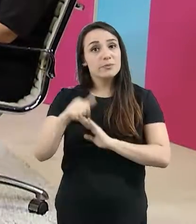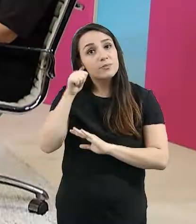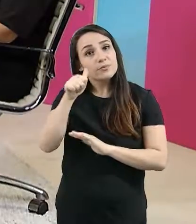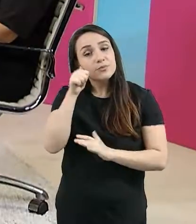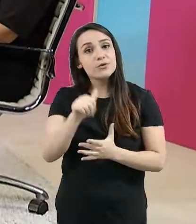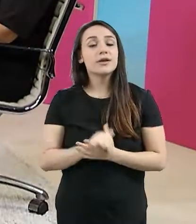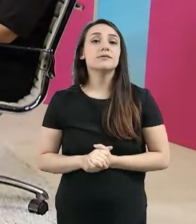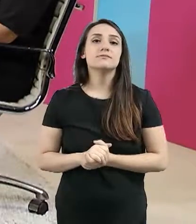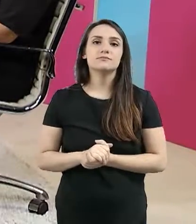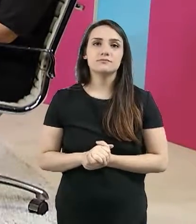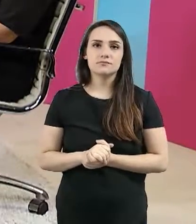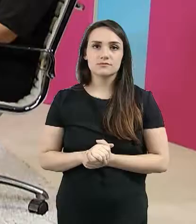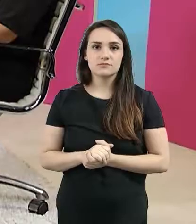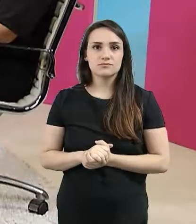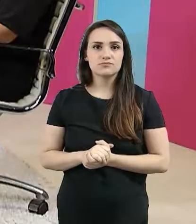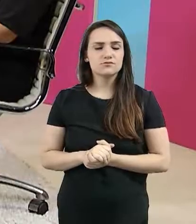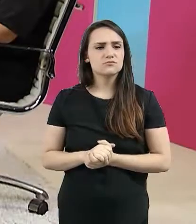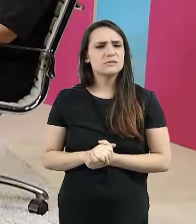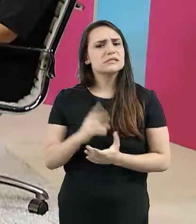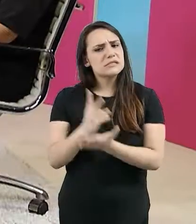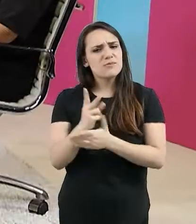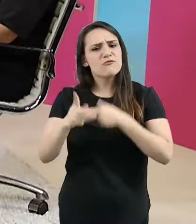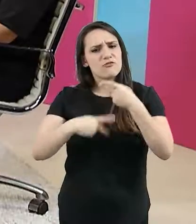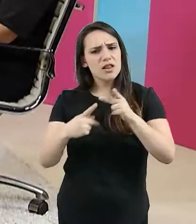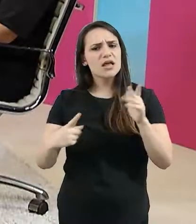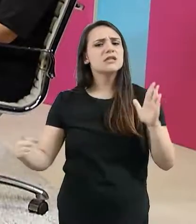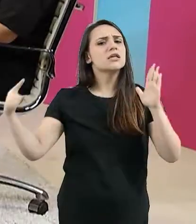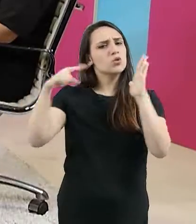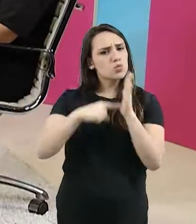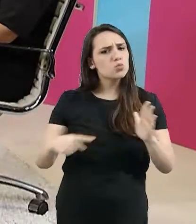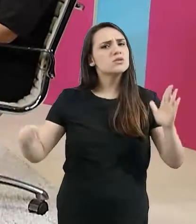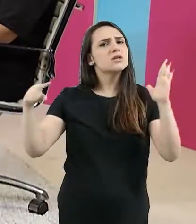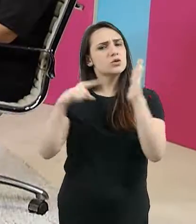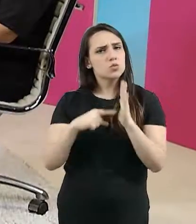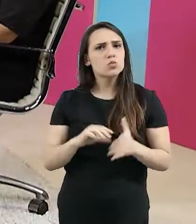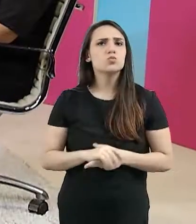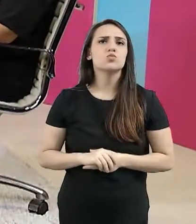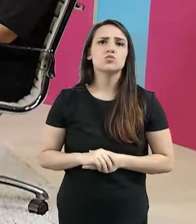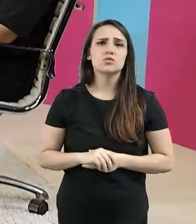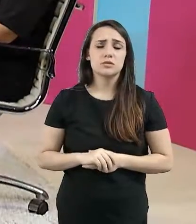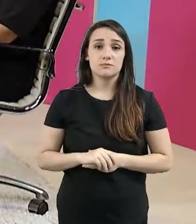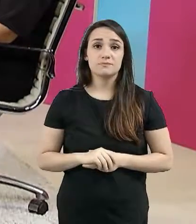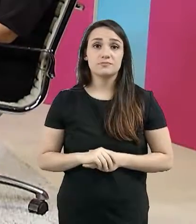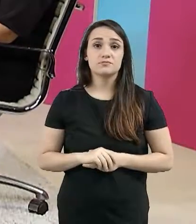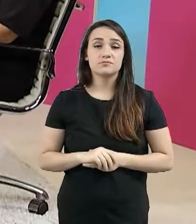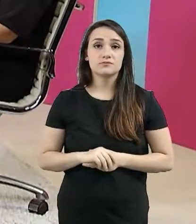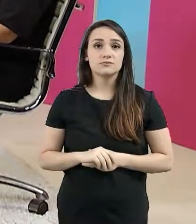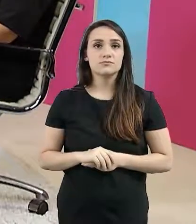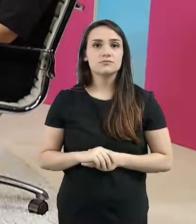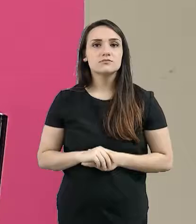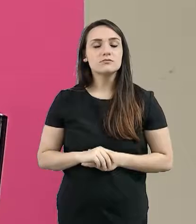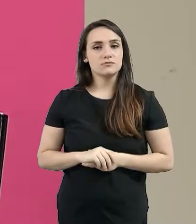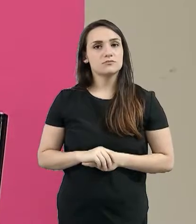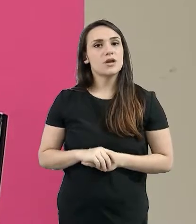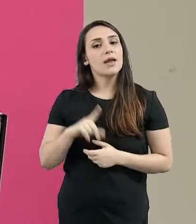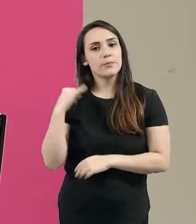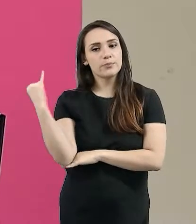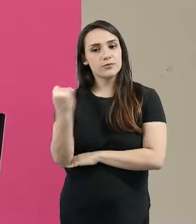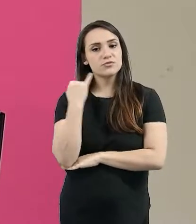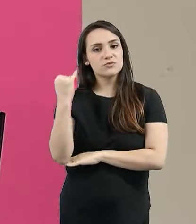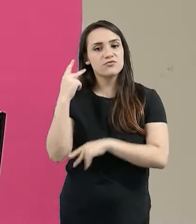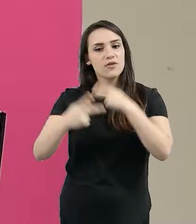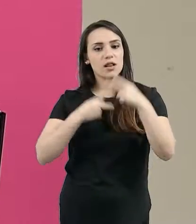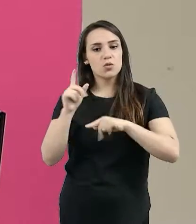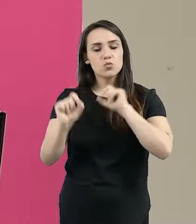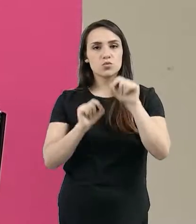na tecla da denúncia, alertando as pessoas, trazendo informações, e seria legal a gente falar dessa ação Não Se Cale, é um site,